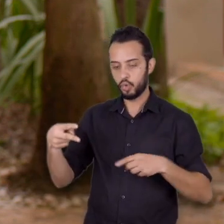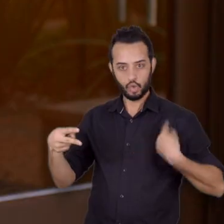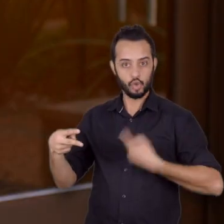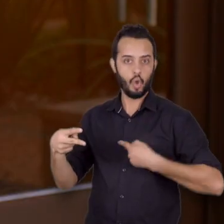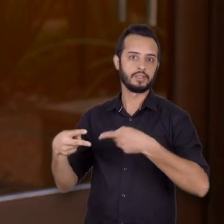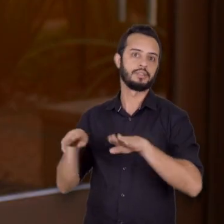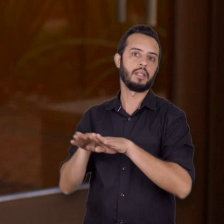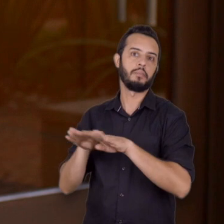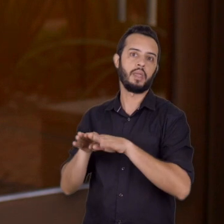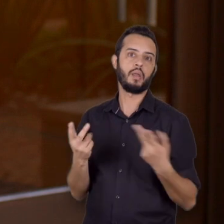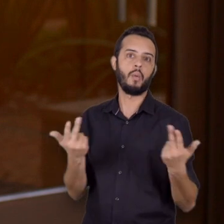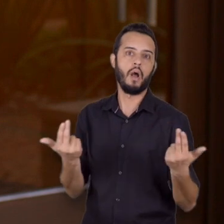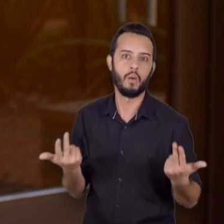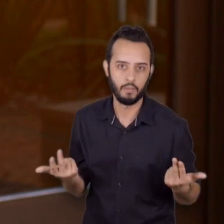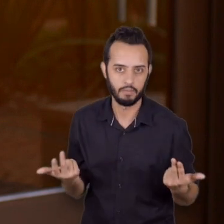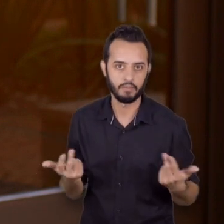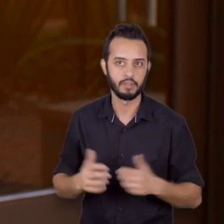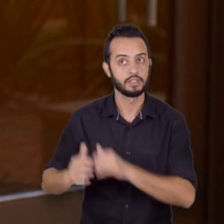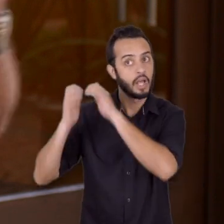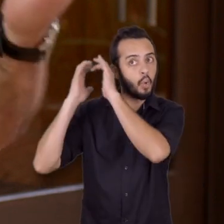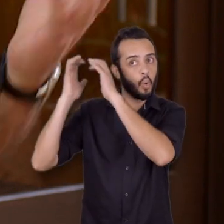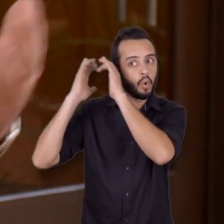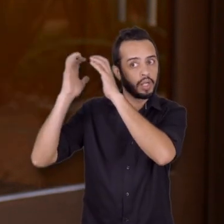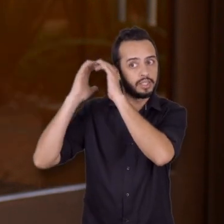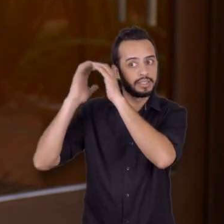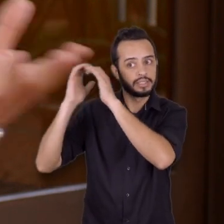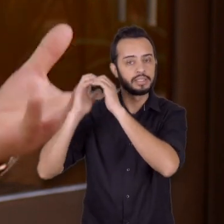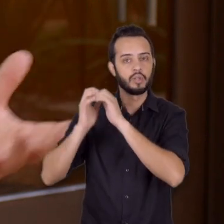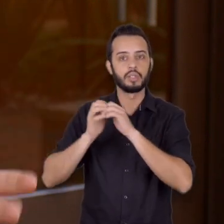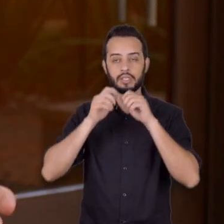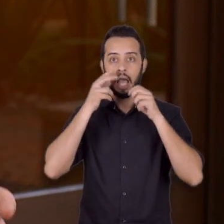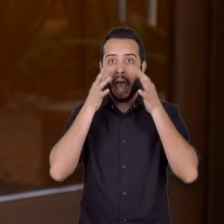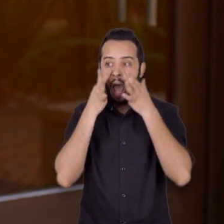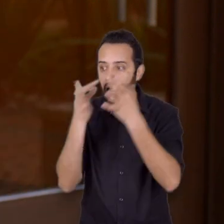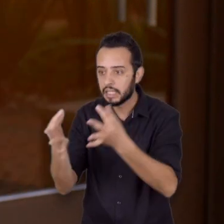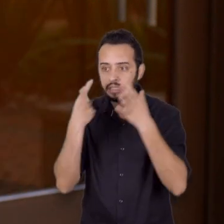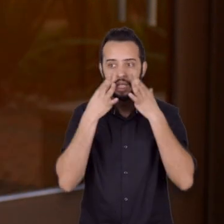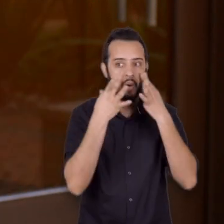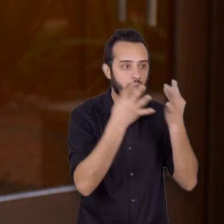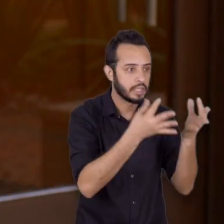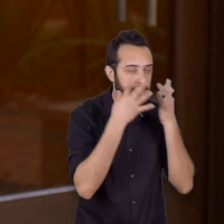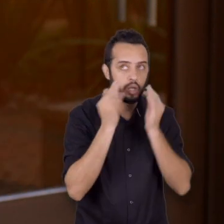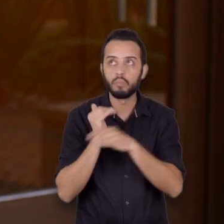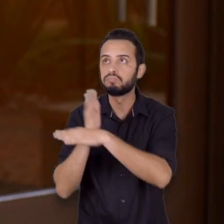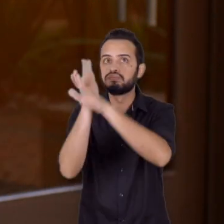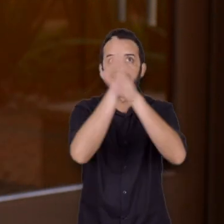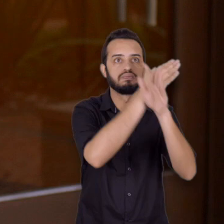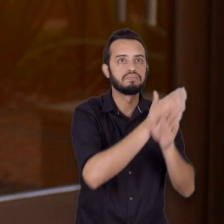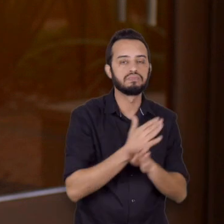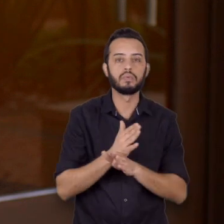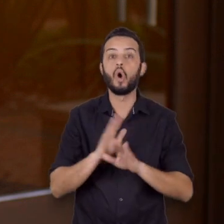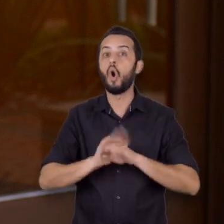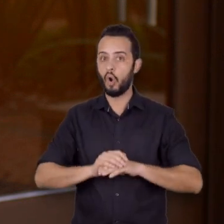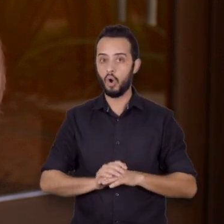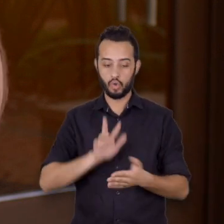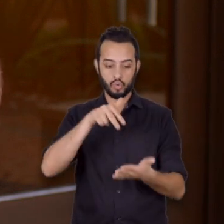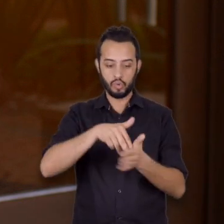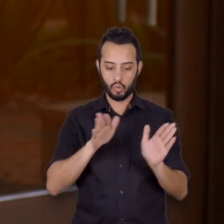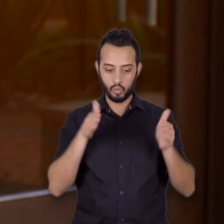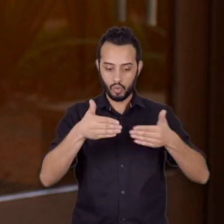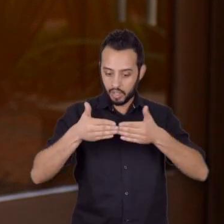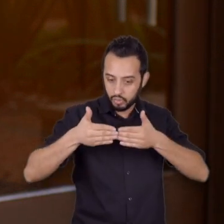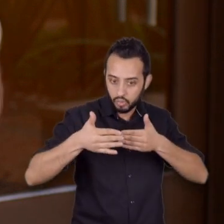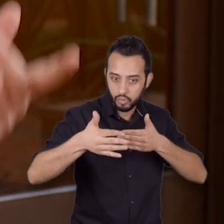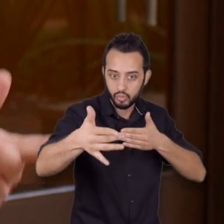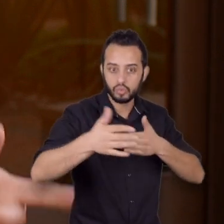né? Não é só a nossa cognição que está completamente distribuída. Isso é outra forma de você pensar na questão do pós-humanismo e do ciborgue,